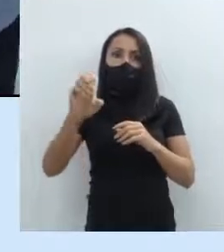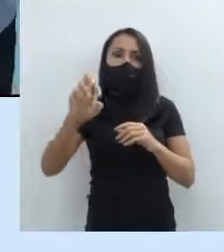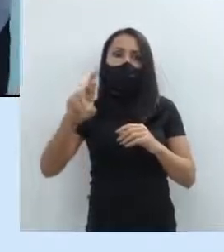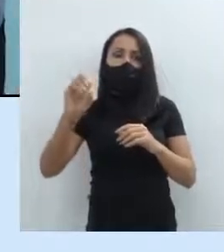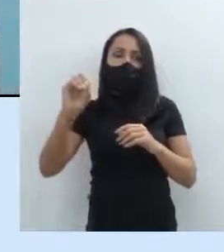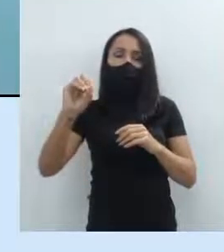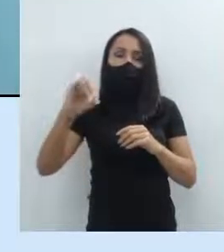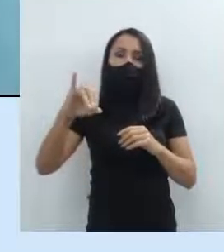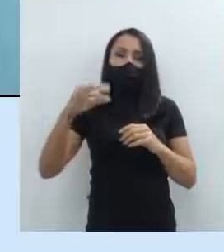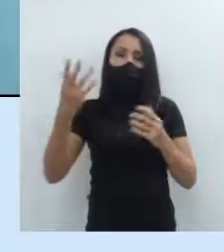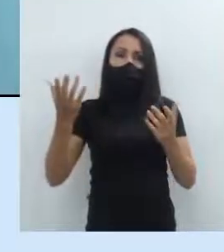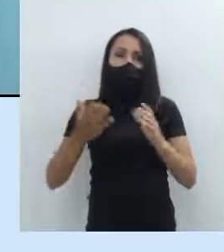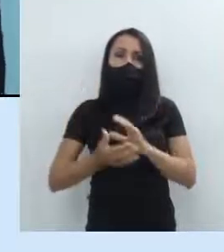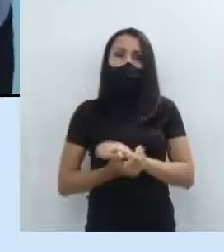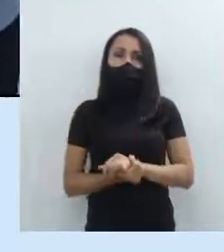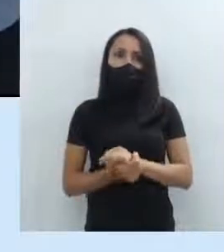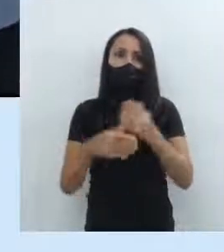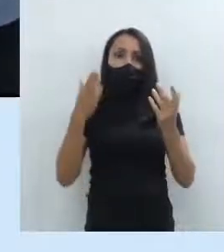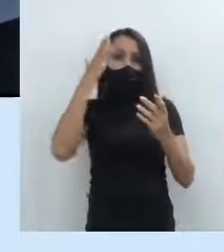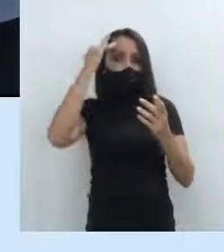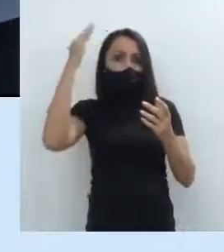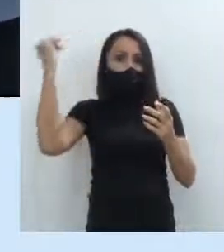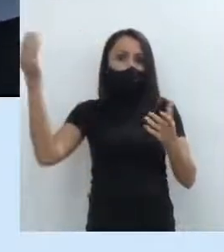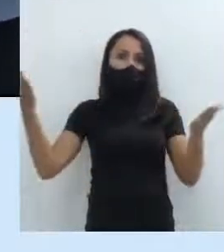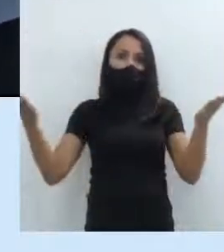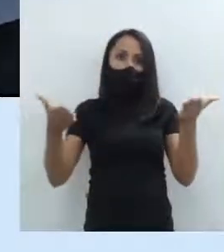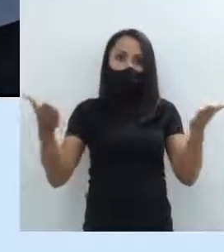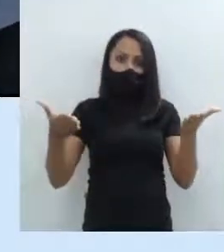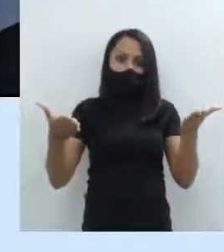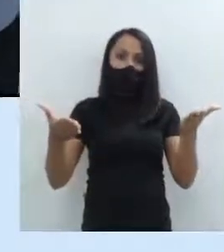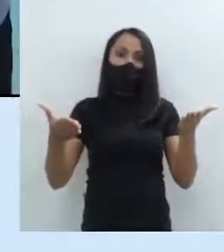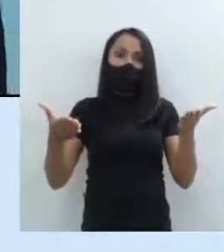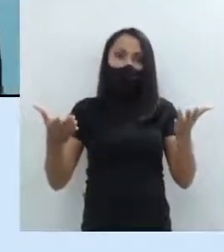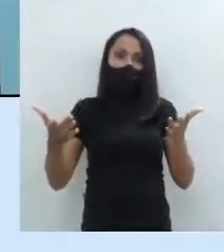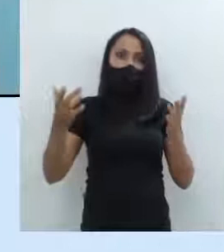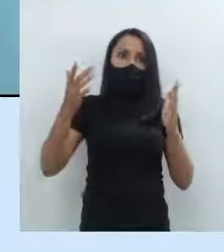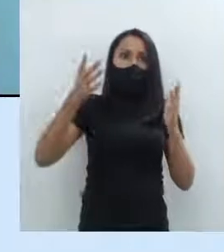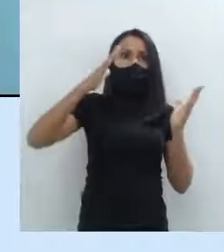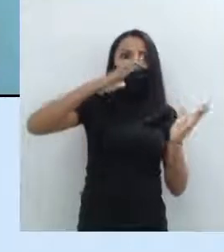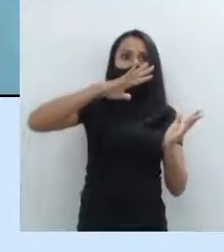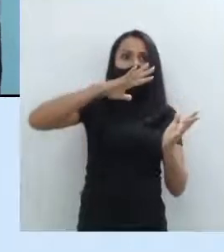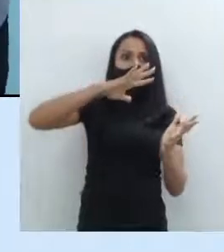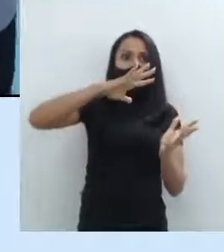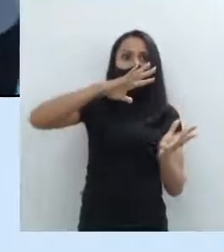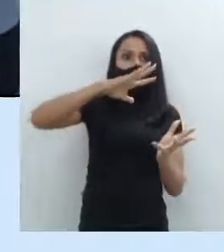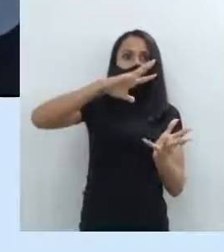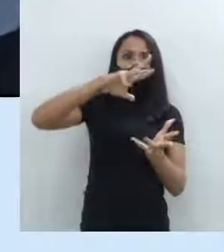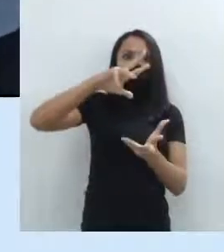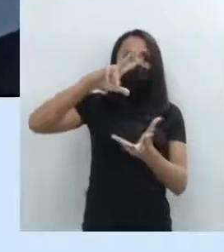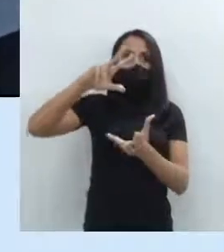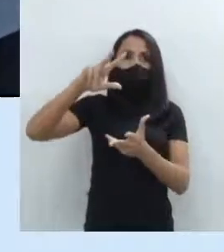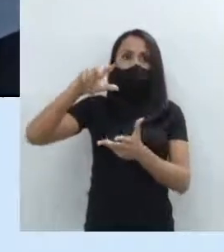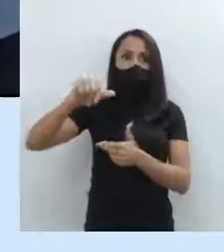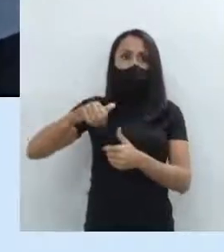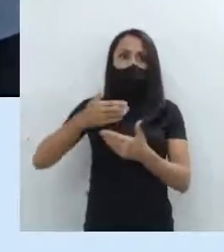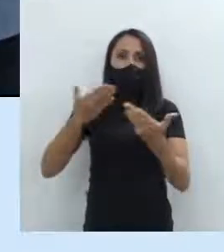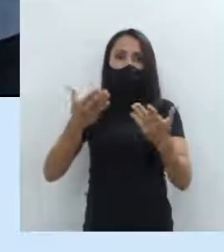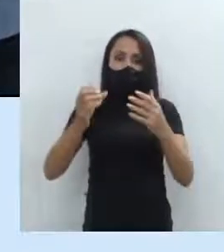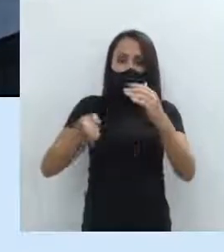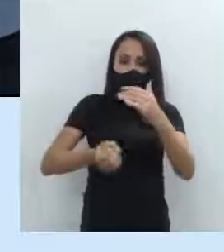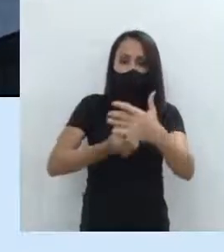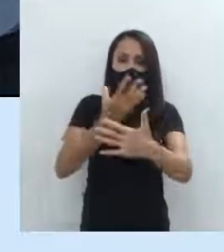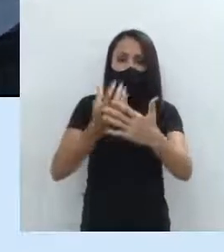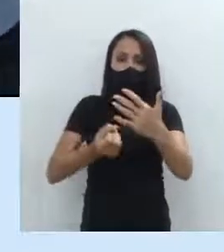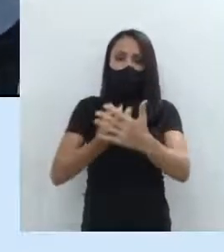alguns dos heróis mais famosos hoje, né? Do mundo, do ressurgimento